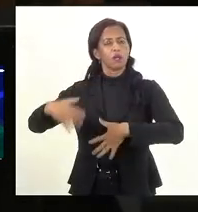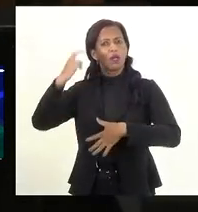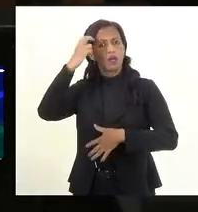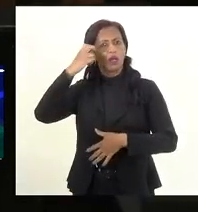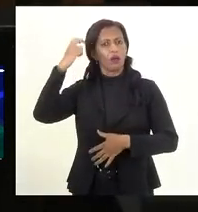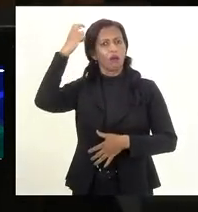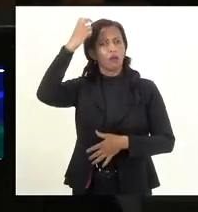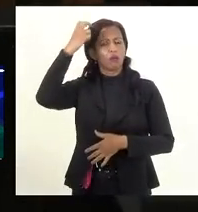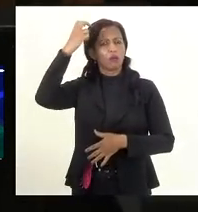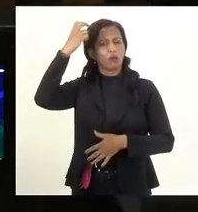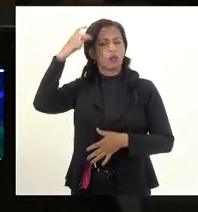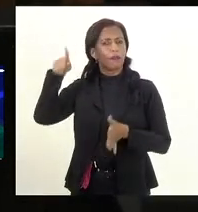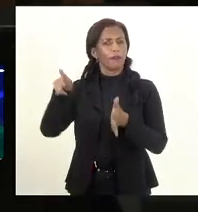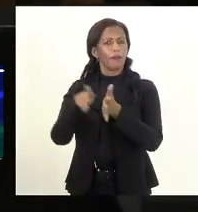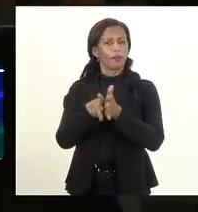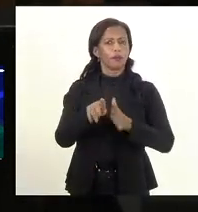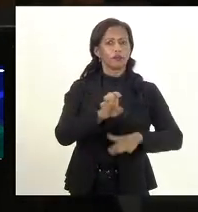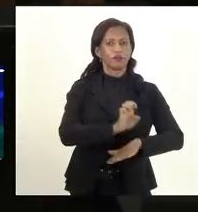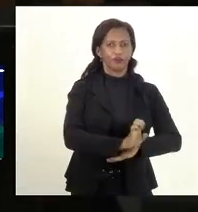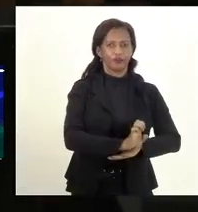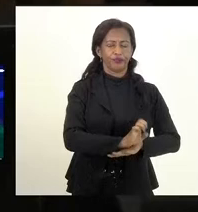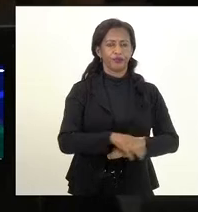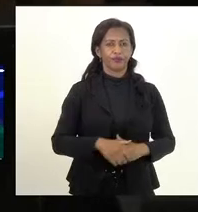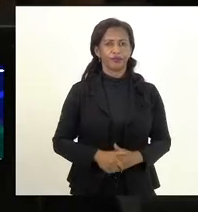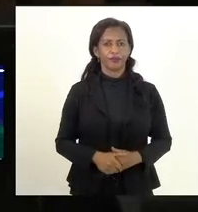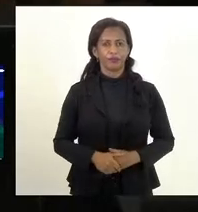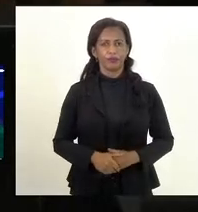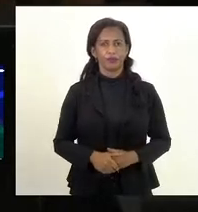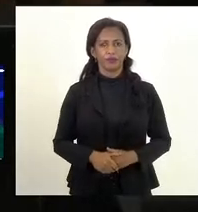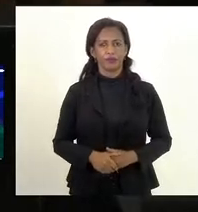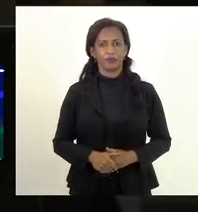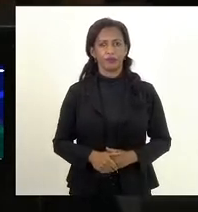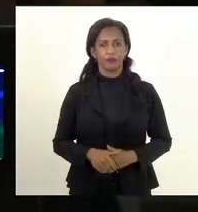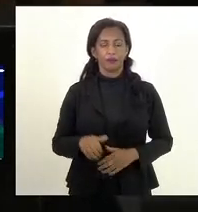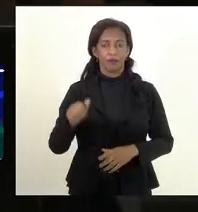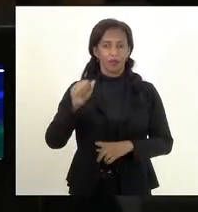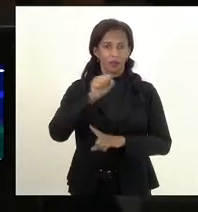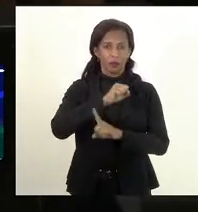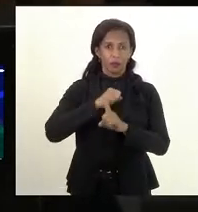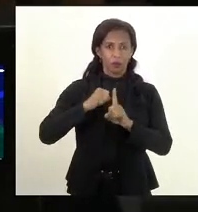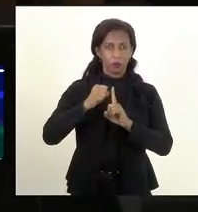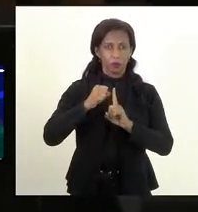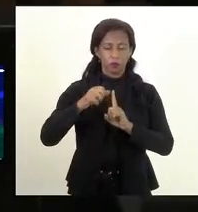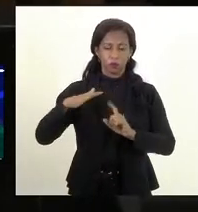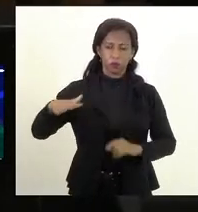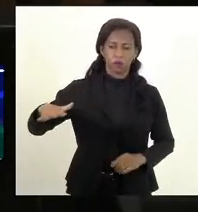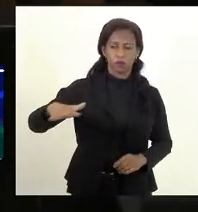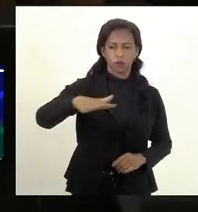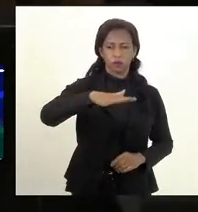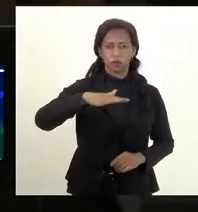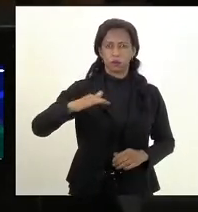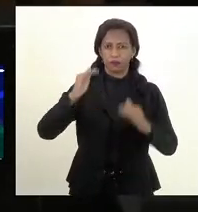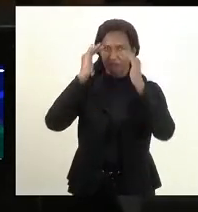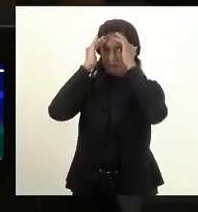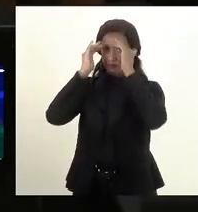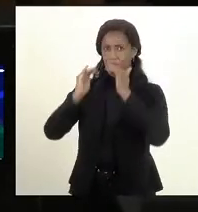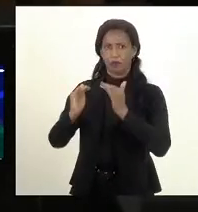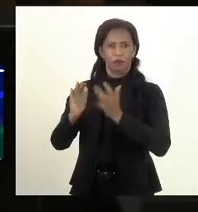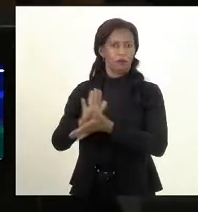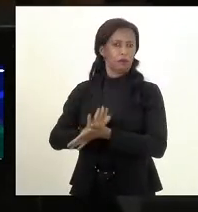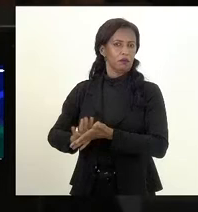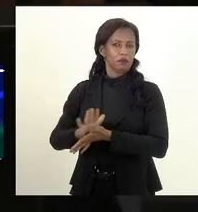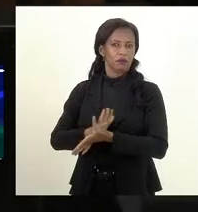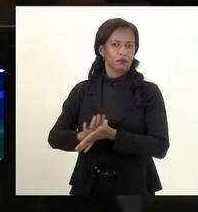cultura do nosso Estado bom e que a sociedade não acataria sob hipótese